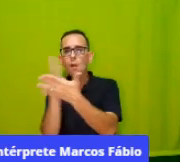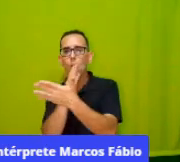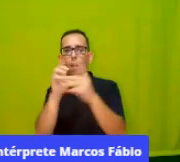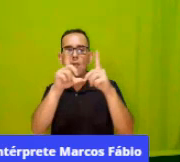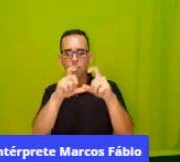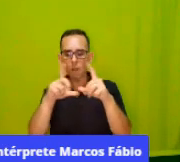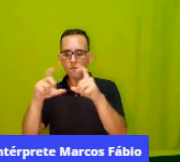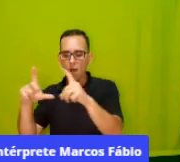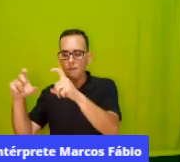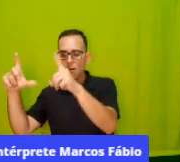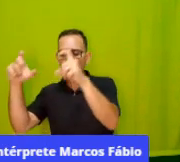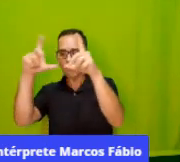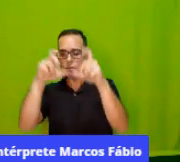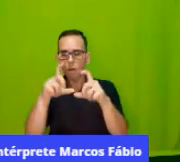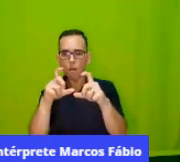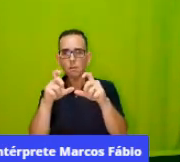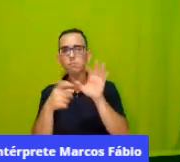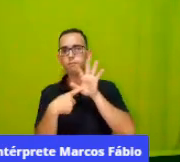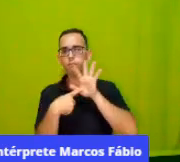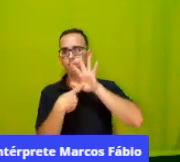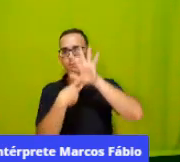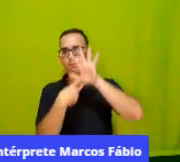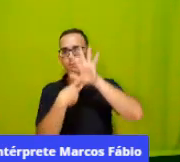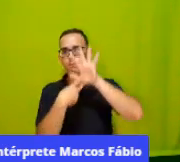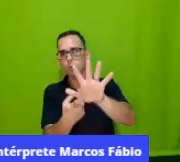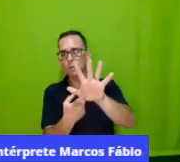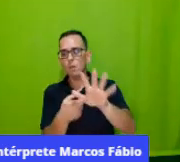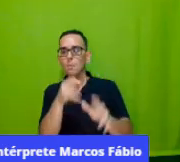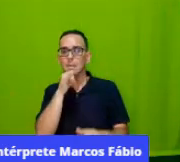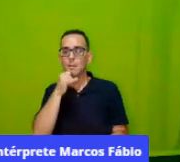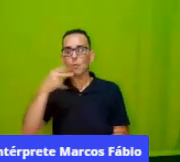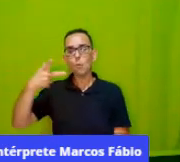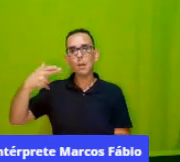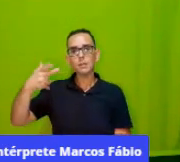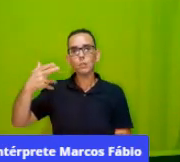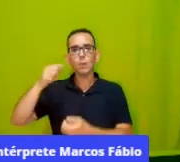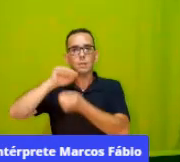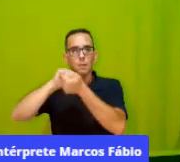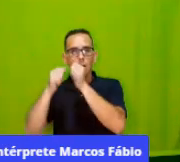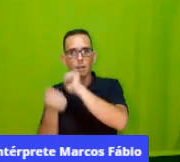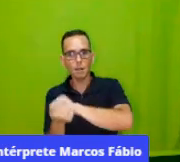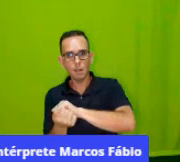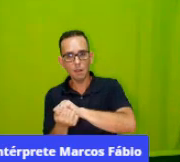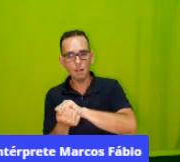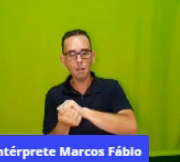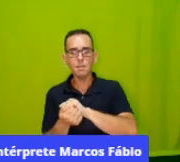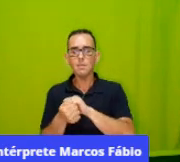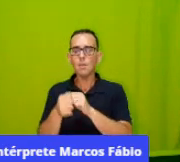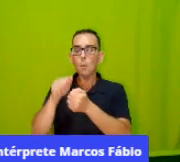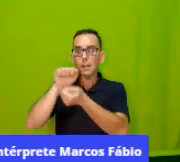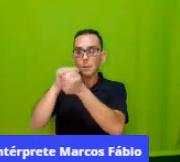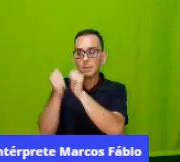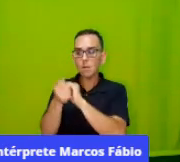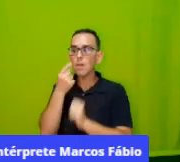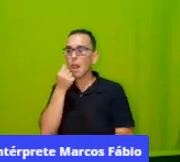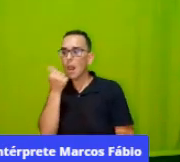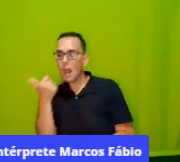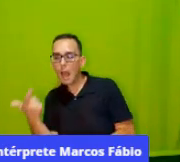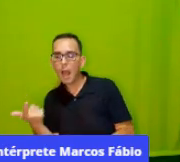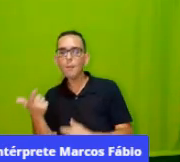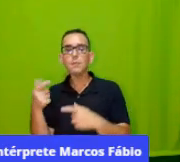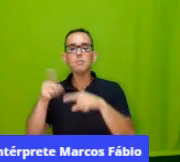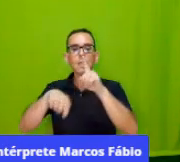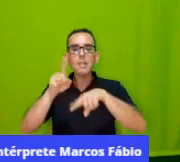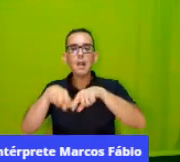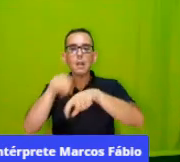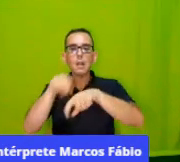aqui do lado, né, algumas imagens de uma tesoura adaptada, de uma adaptação de lápis, né, de alguns materiais pedagógicos